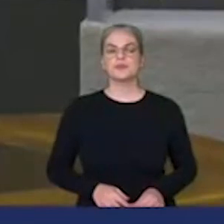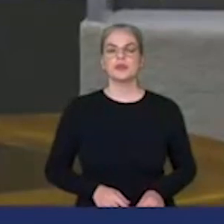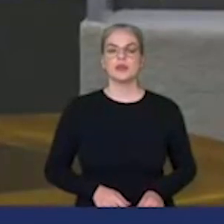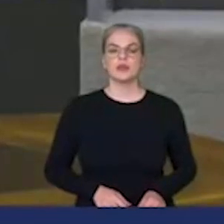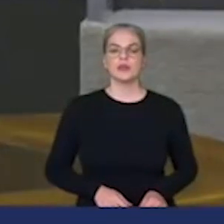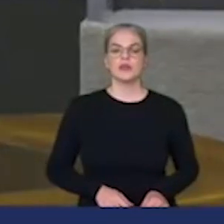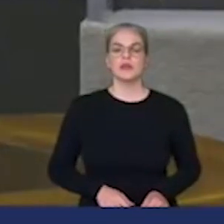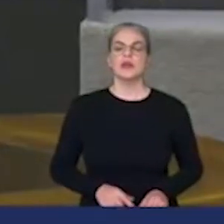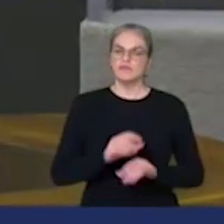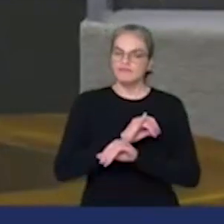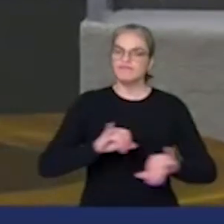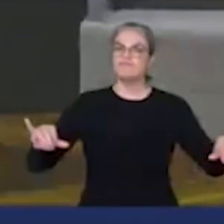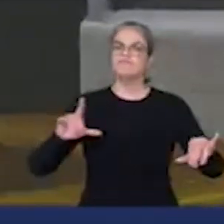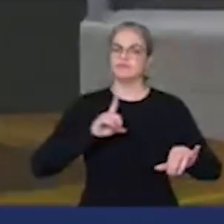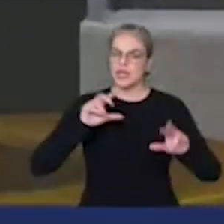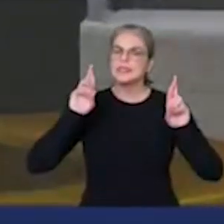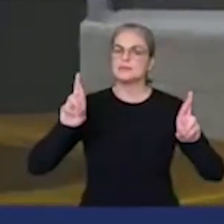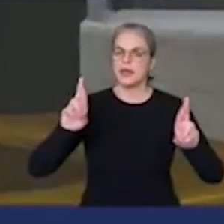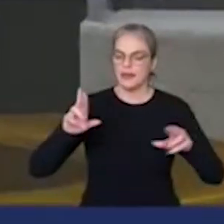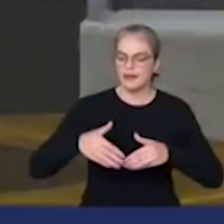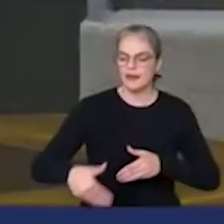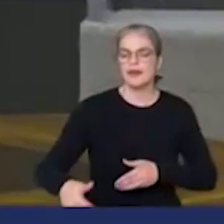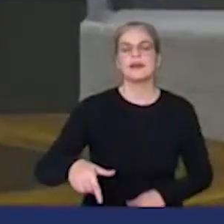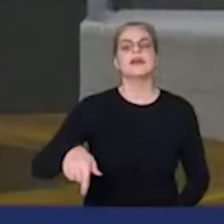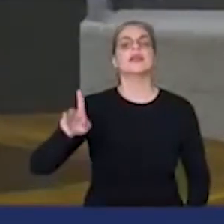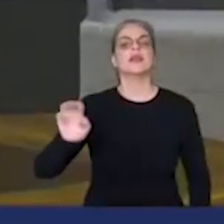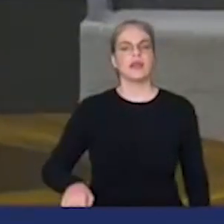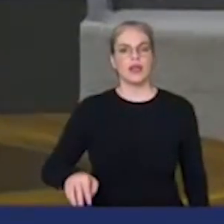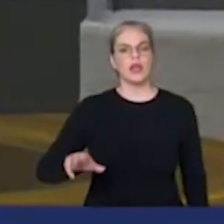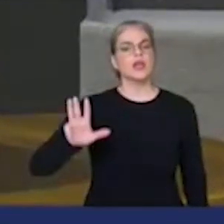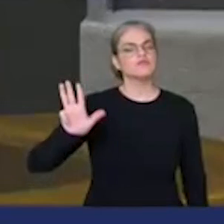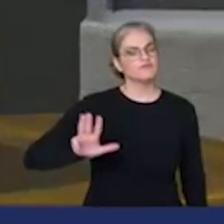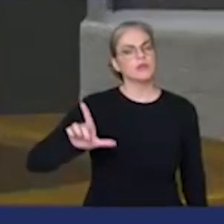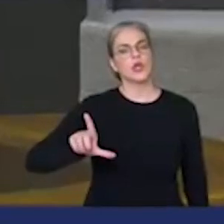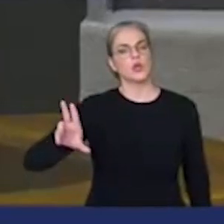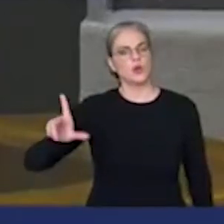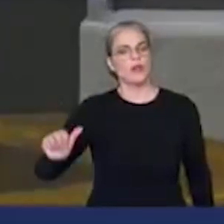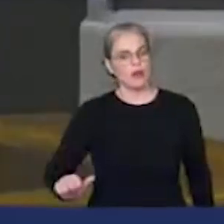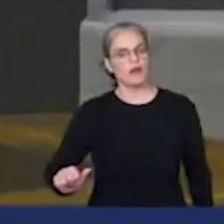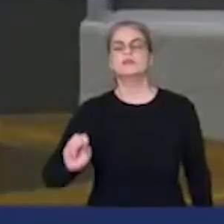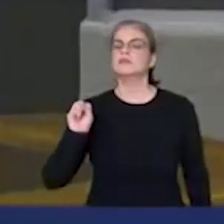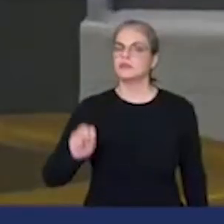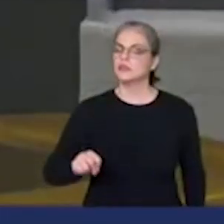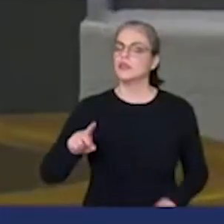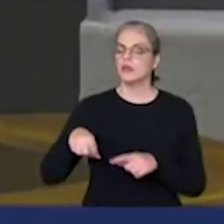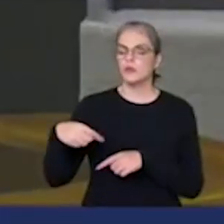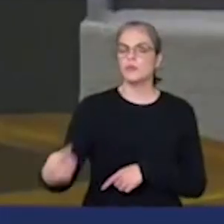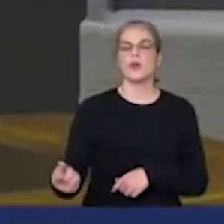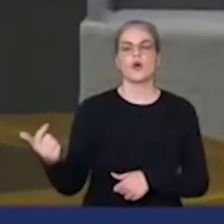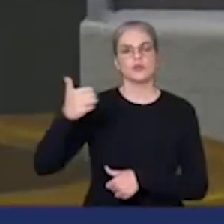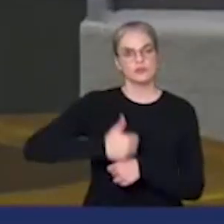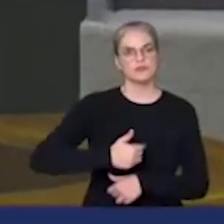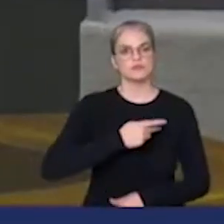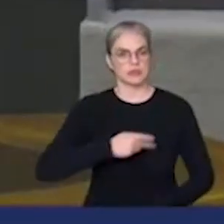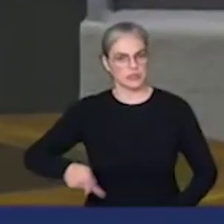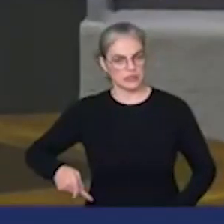aí. É Lula, Luiz Inácio Lula da Silva, o nosso próximo presidente. Eu